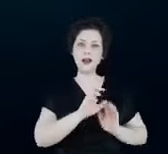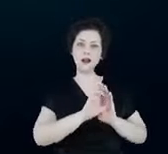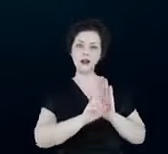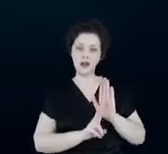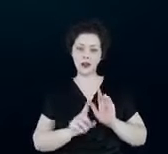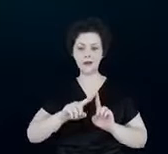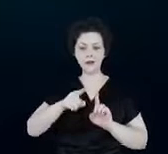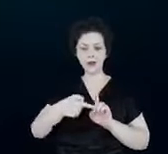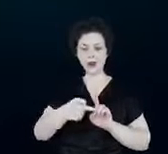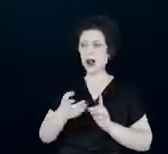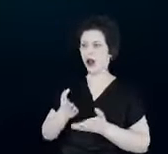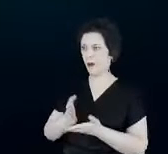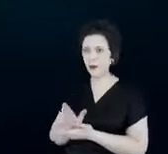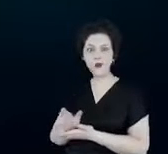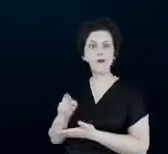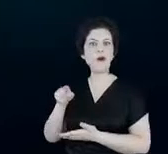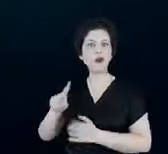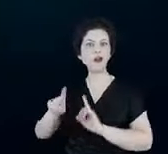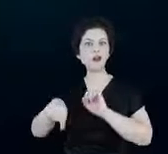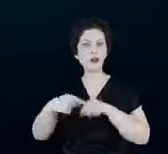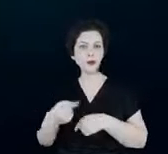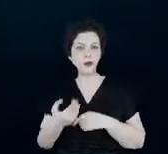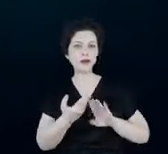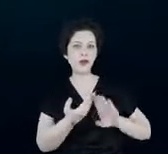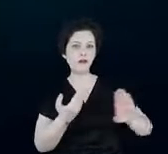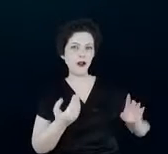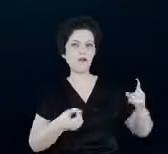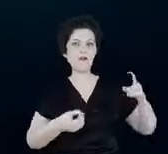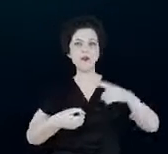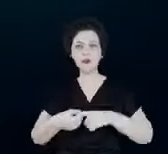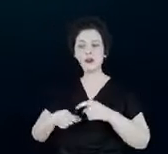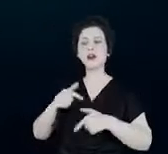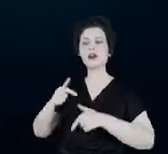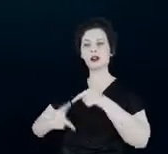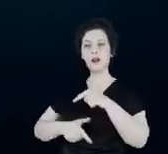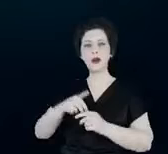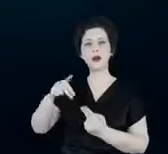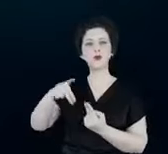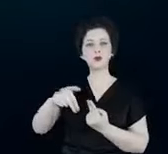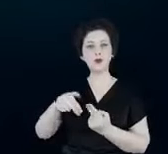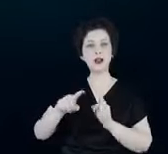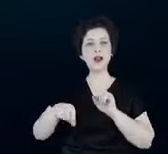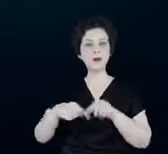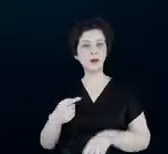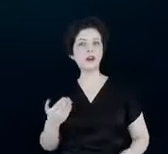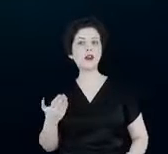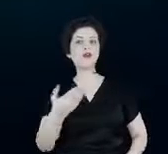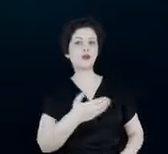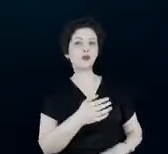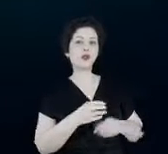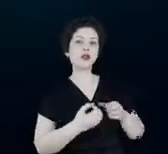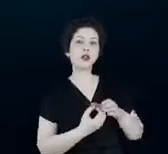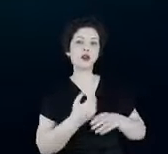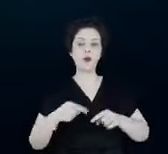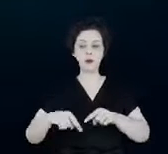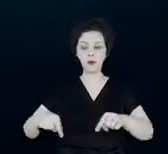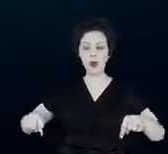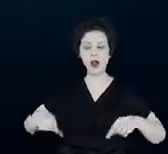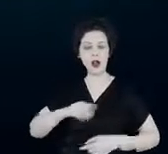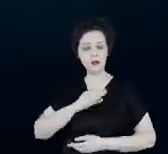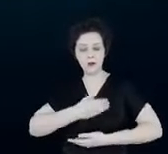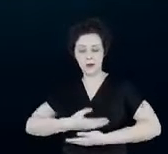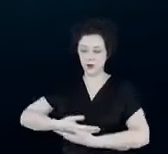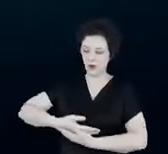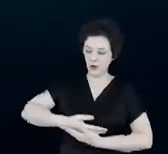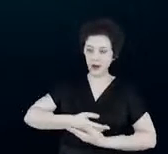grávida aí quando ela depois da licença-maternidade começou realmente trabalhar no nubank a gente foi lá e criou a sala de amamentação e até hoje